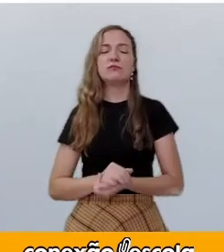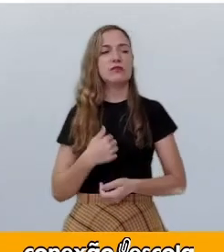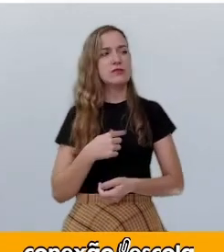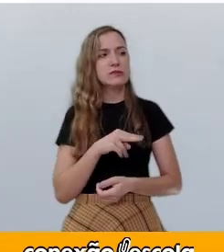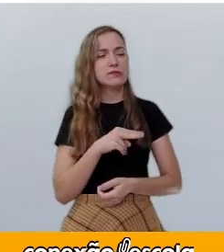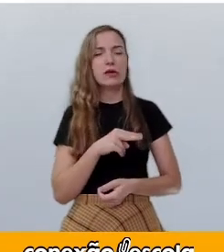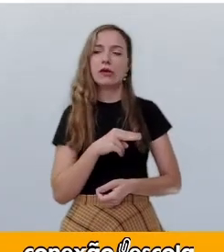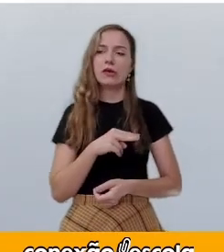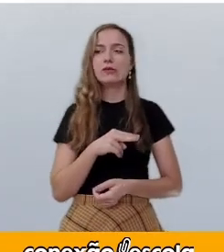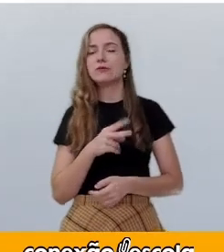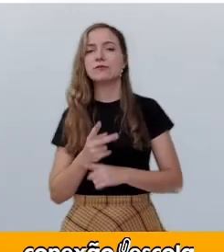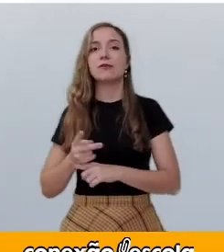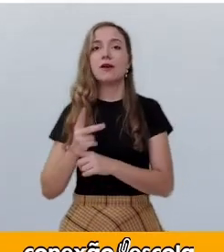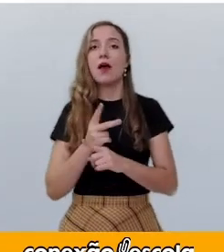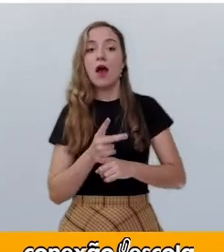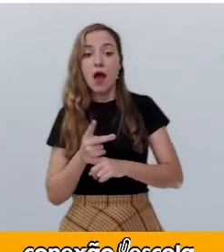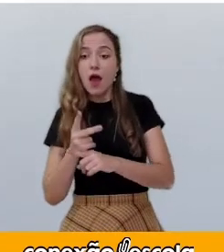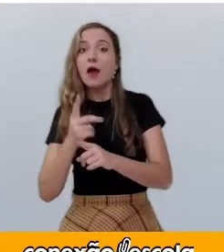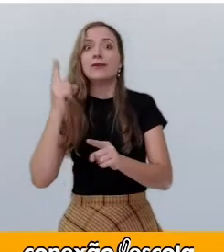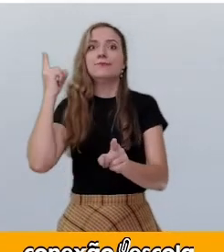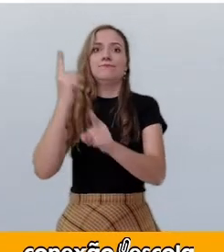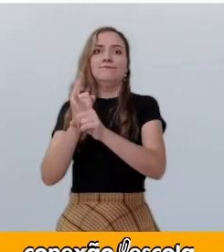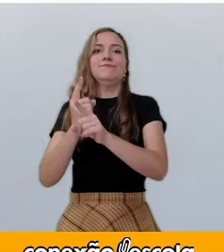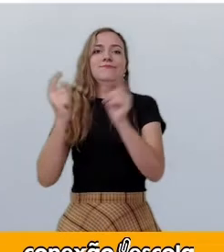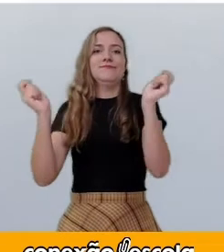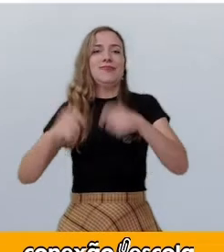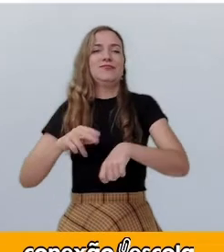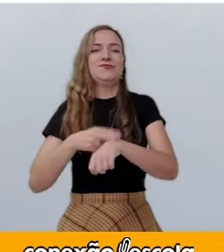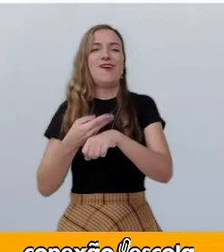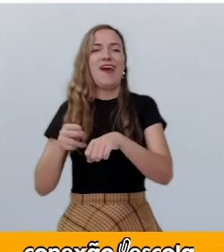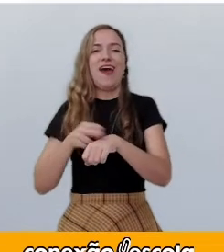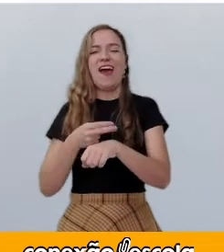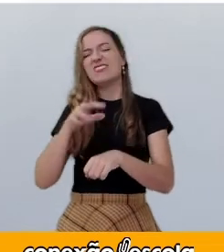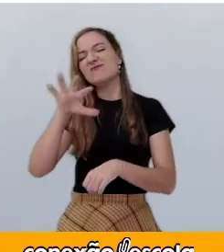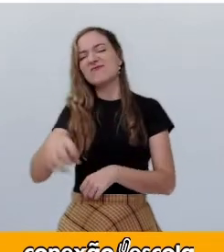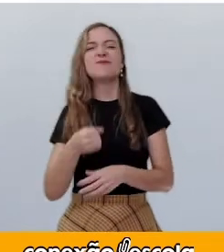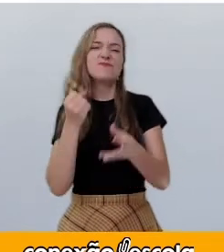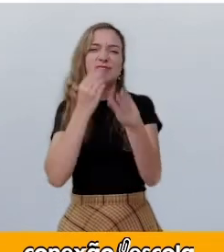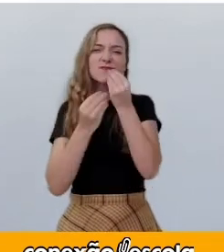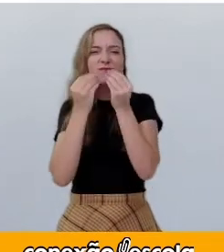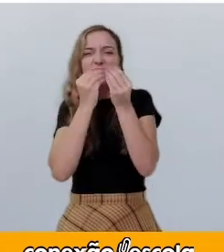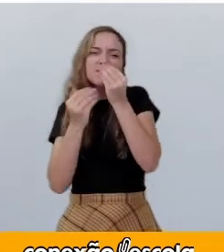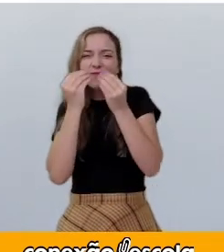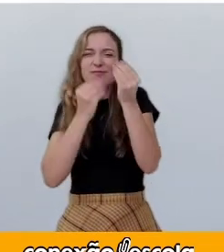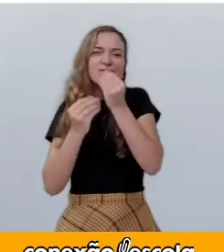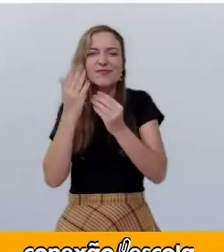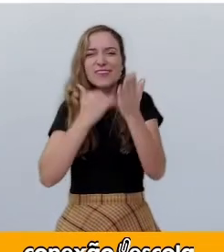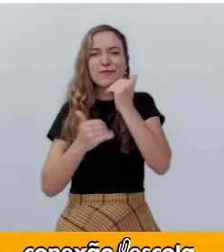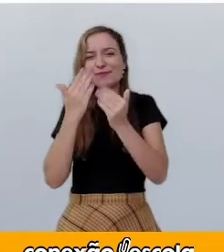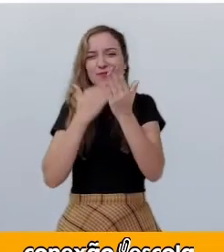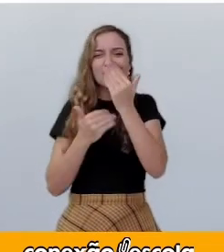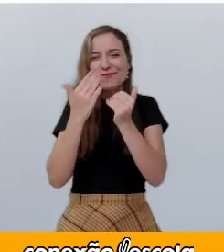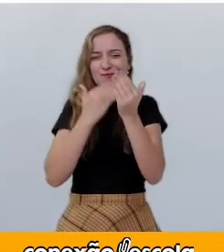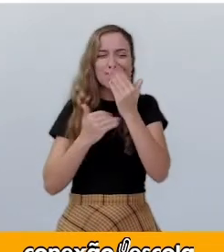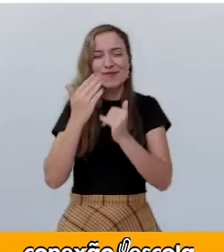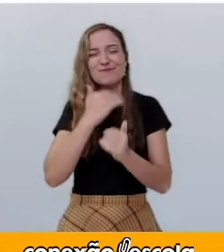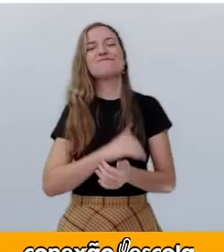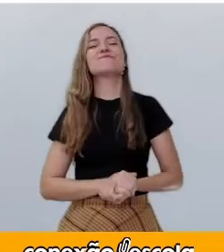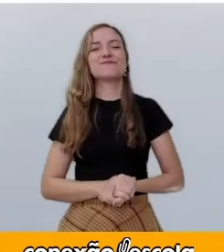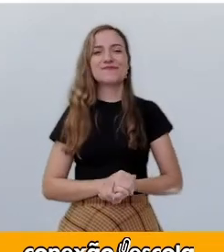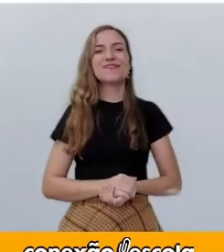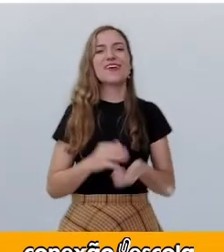até que por fim eu encontrava e saboreava cada pedacinho